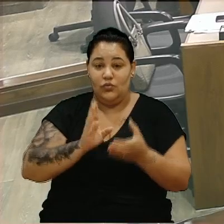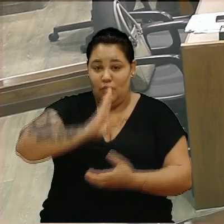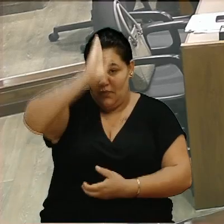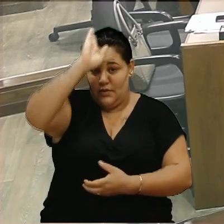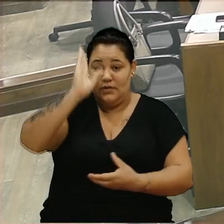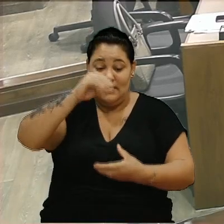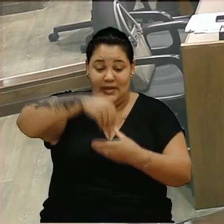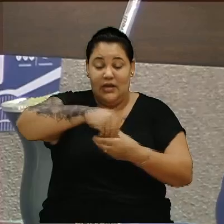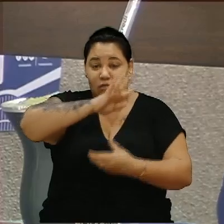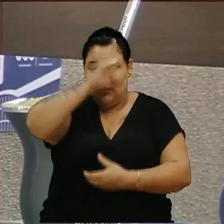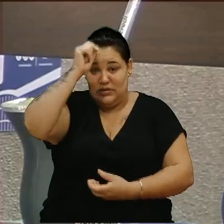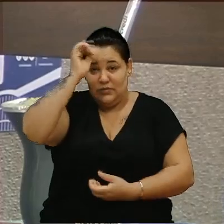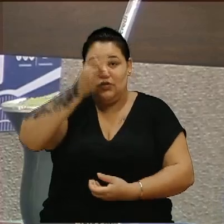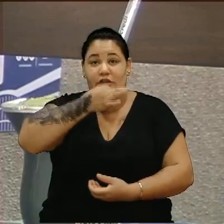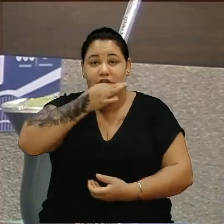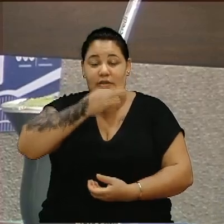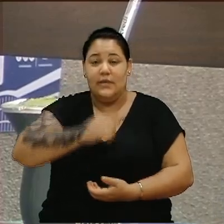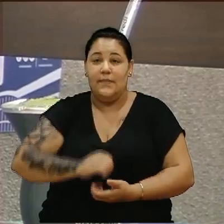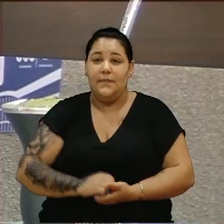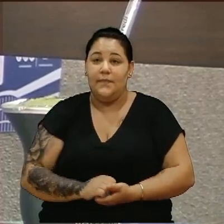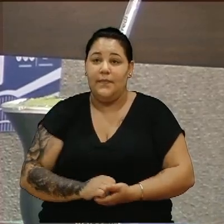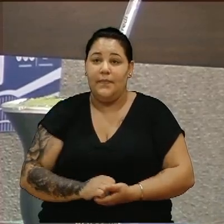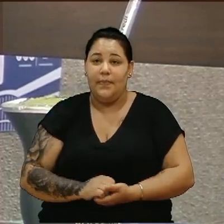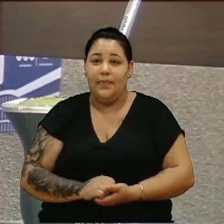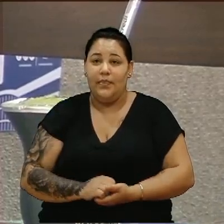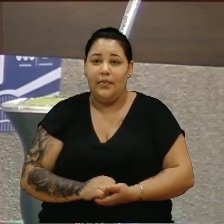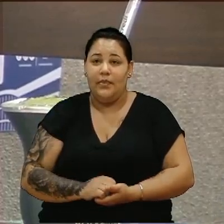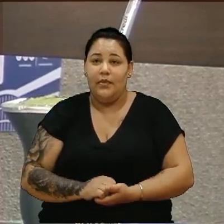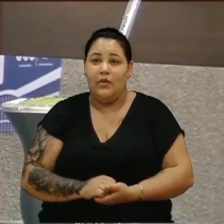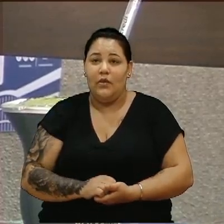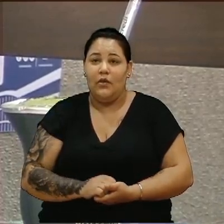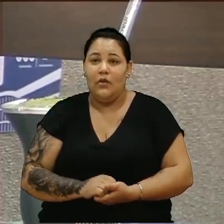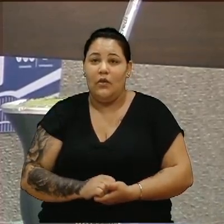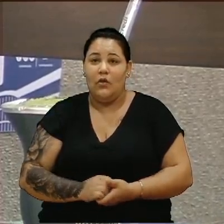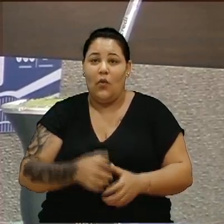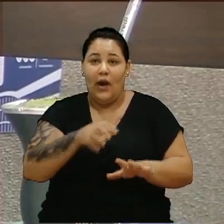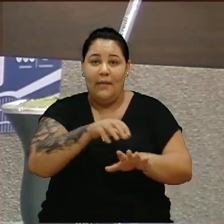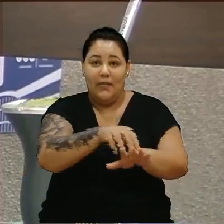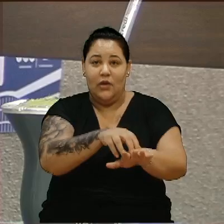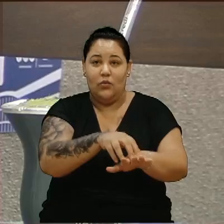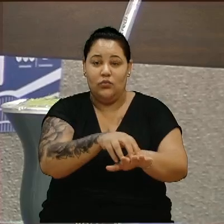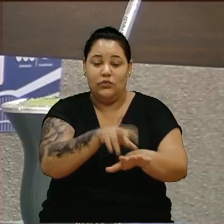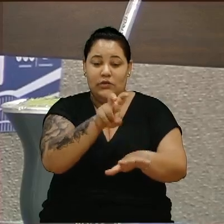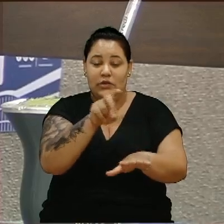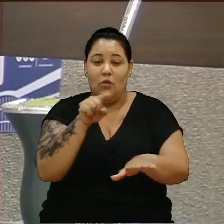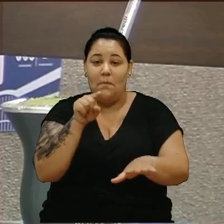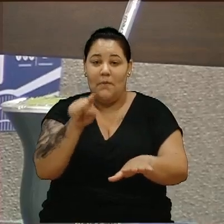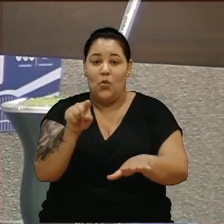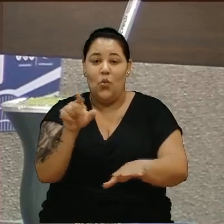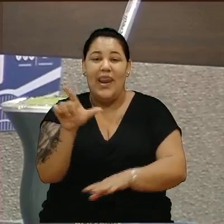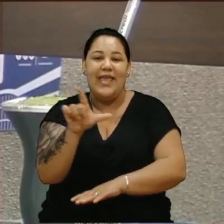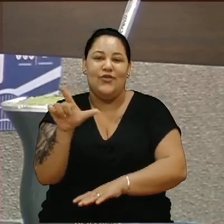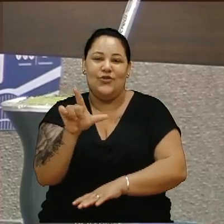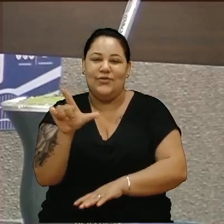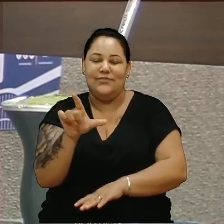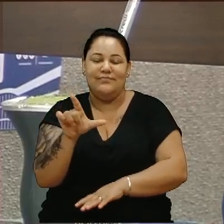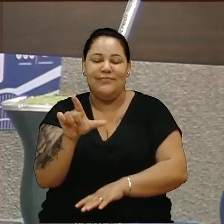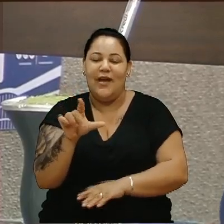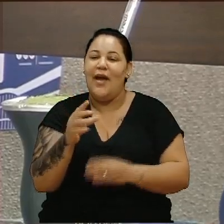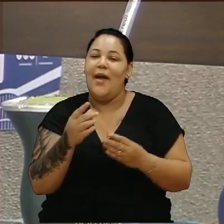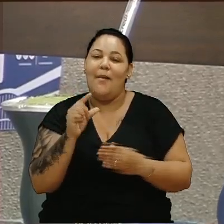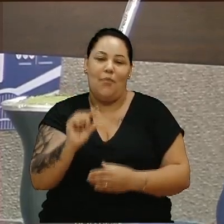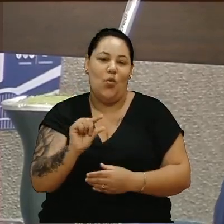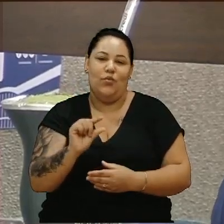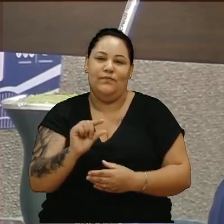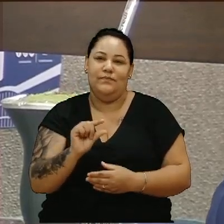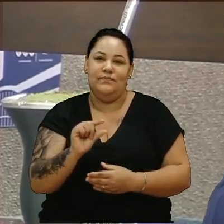do Sul, com um caminhão de transporte de água de 5.000 litros. É muito pouco, correto, muito pouco.